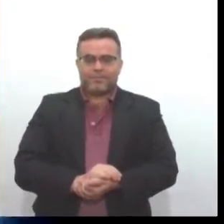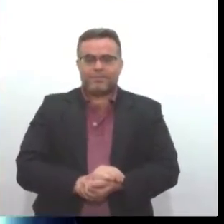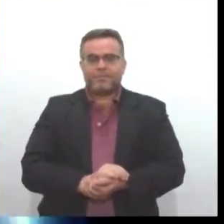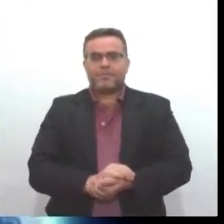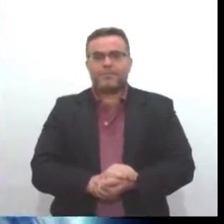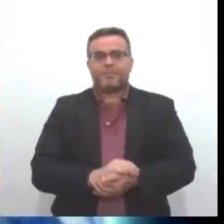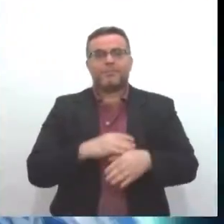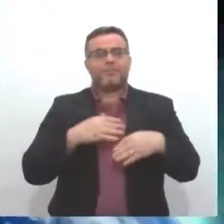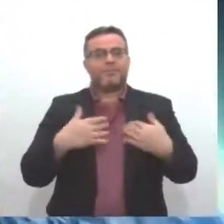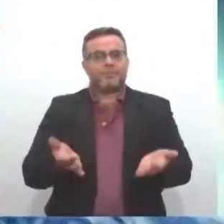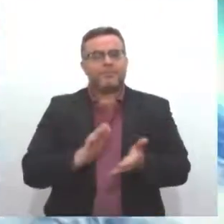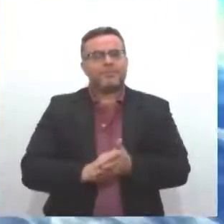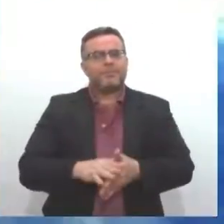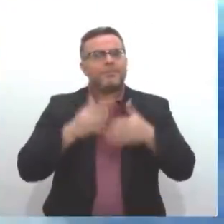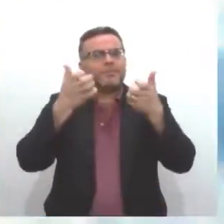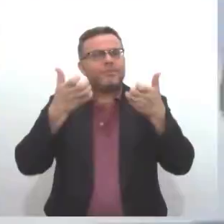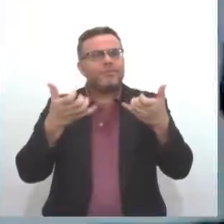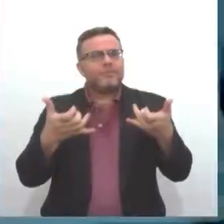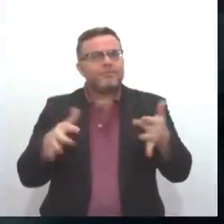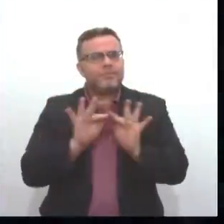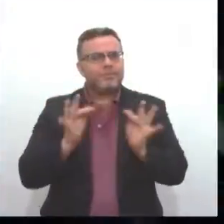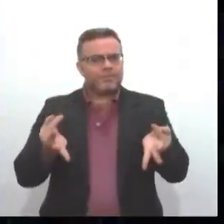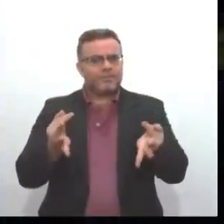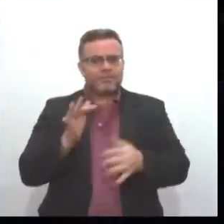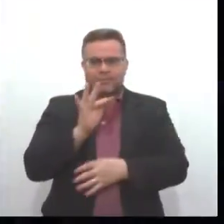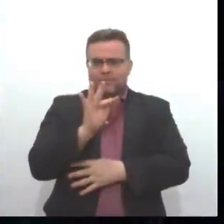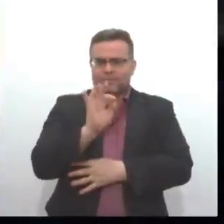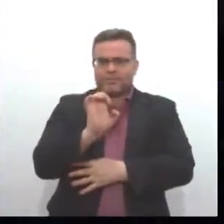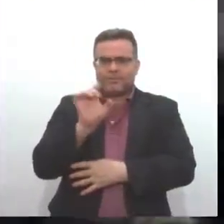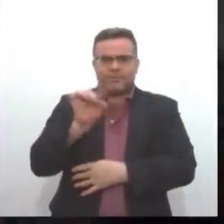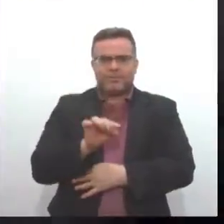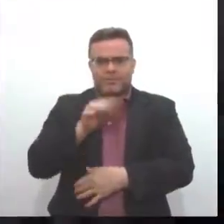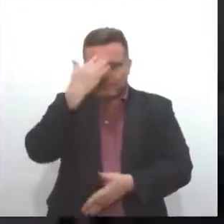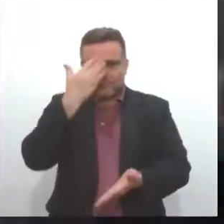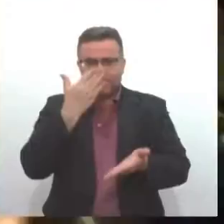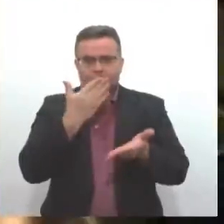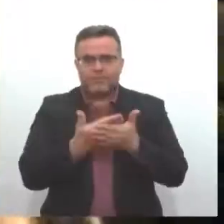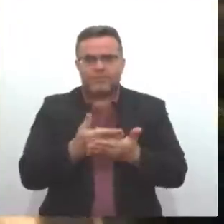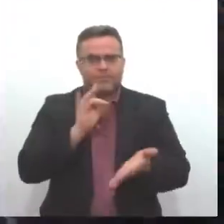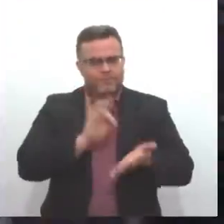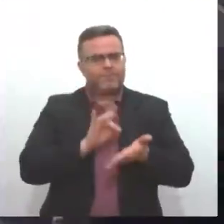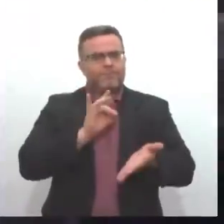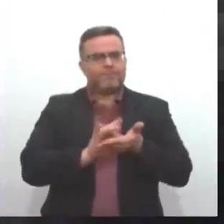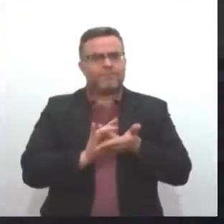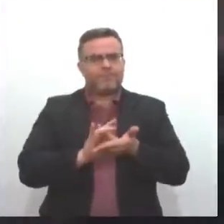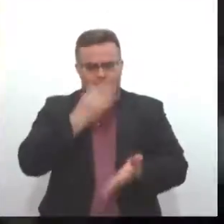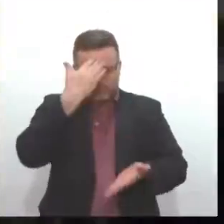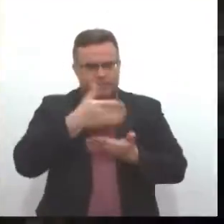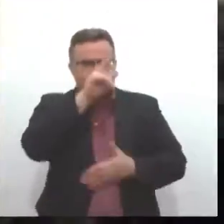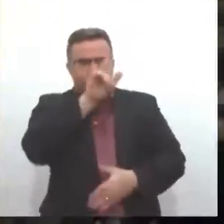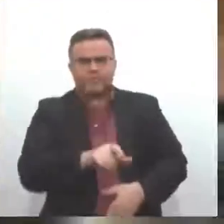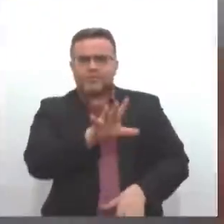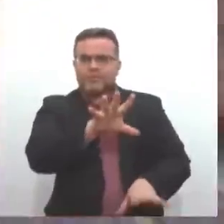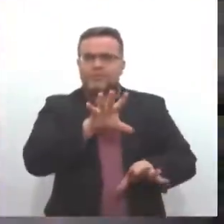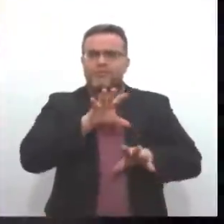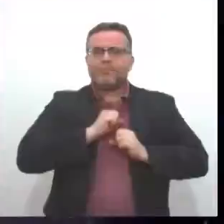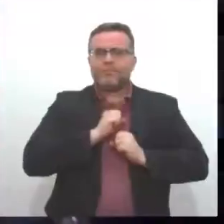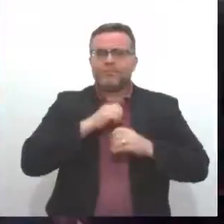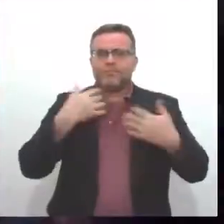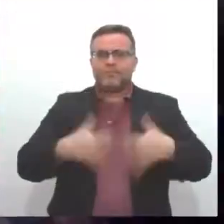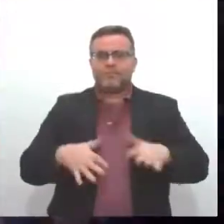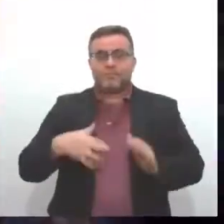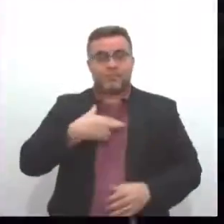Em poucas palavras, fé é crer em algo, acreditar, confiar em alguém. Religião é